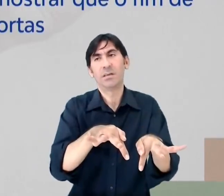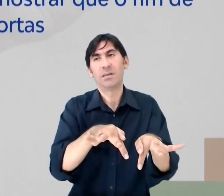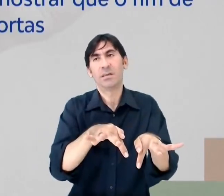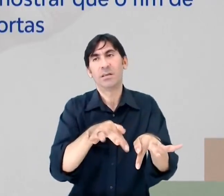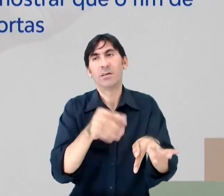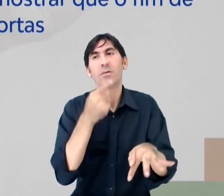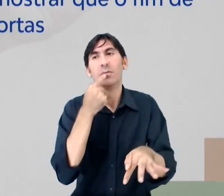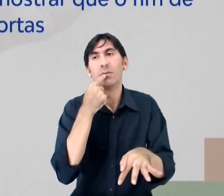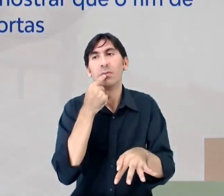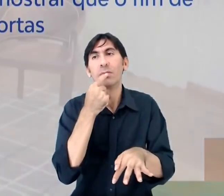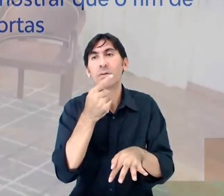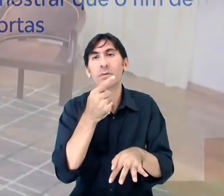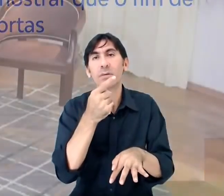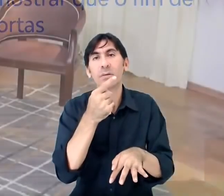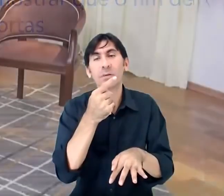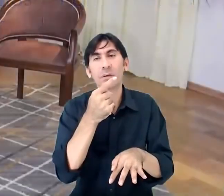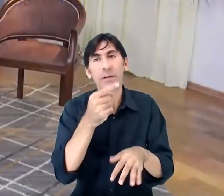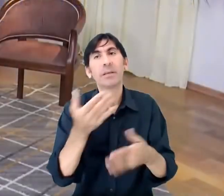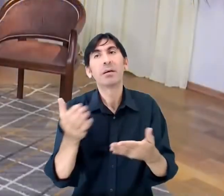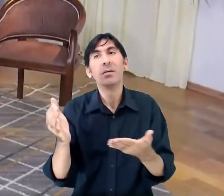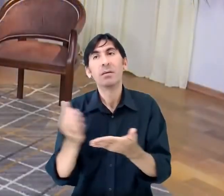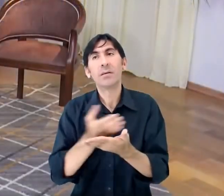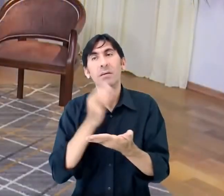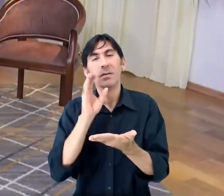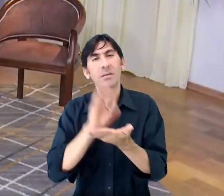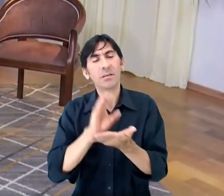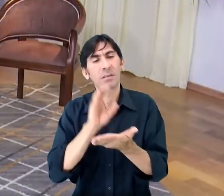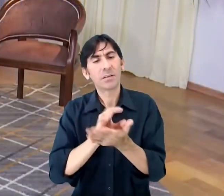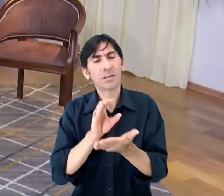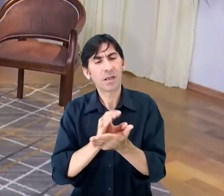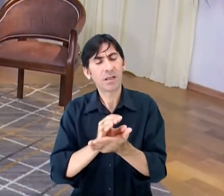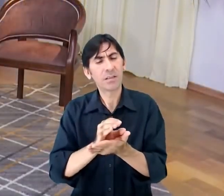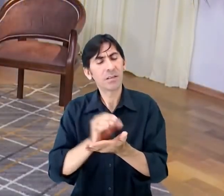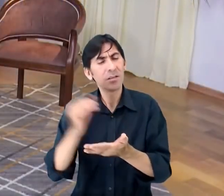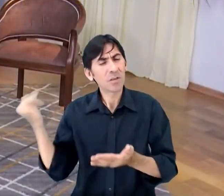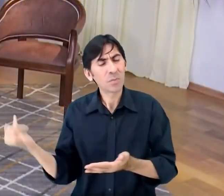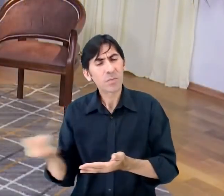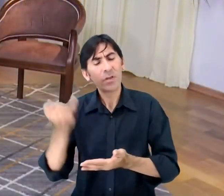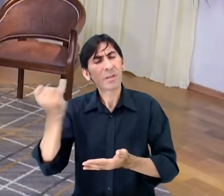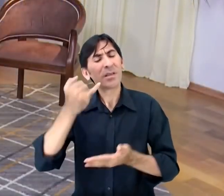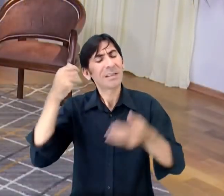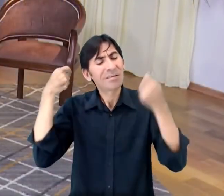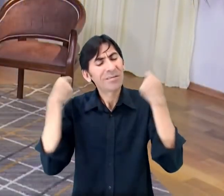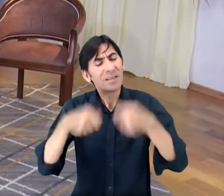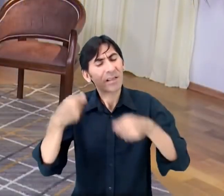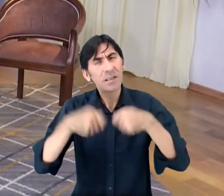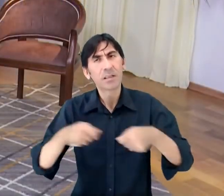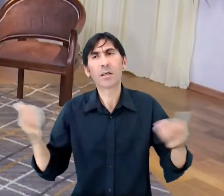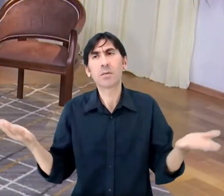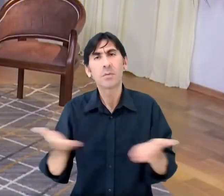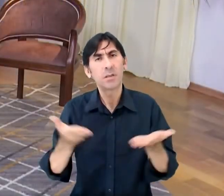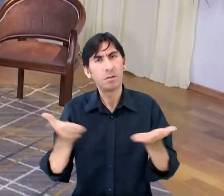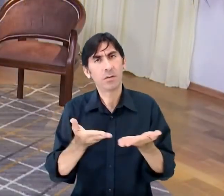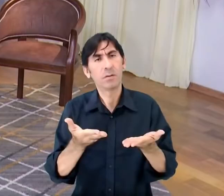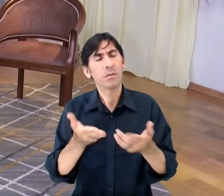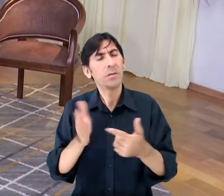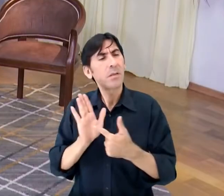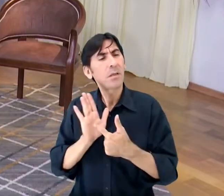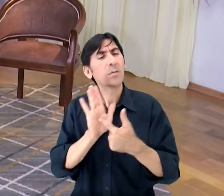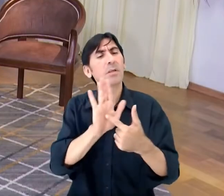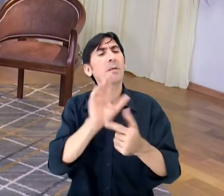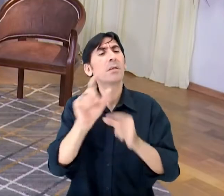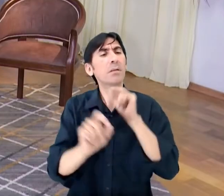Qual é o tipo de literatura necessária para os nossos dias? Literaturas que mostrem o momento em que